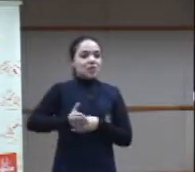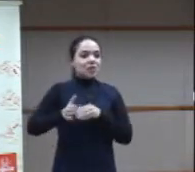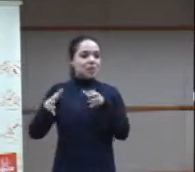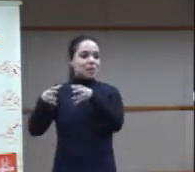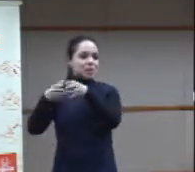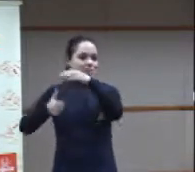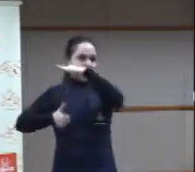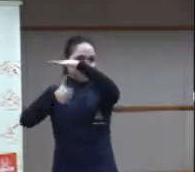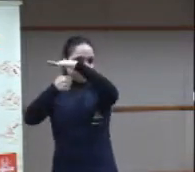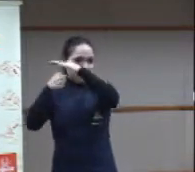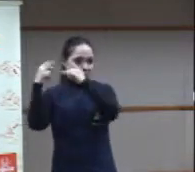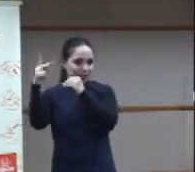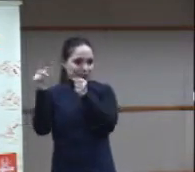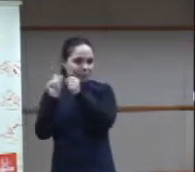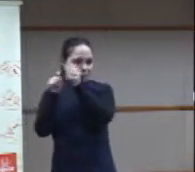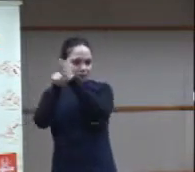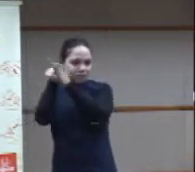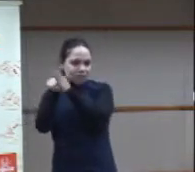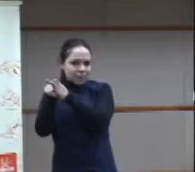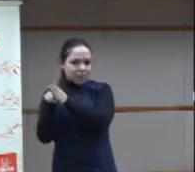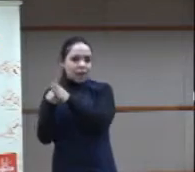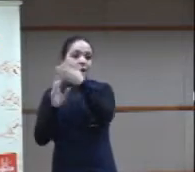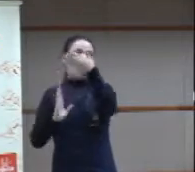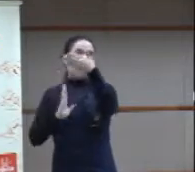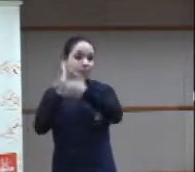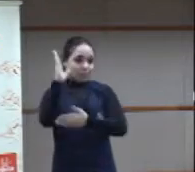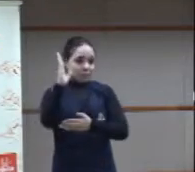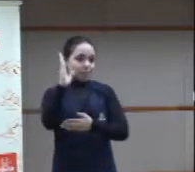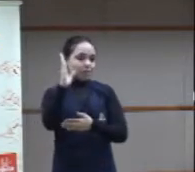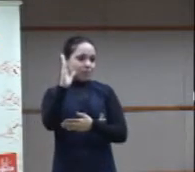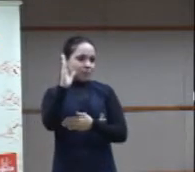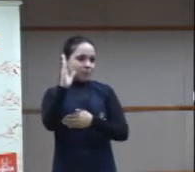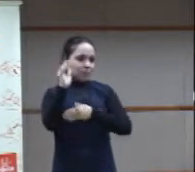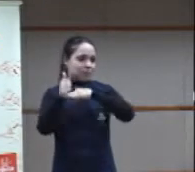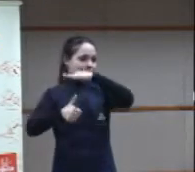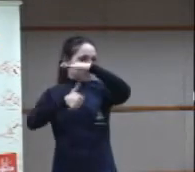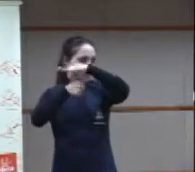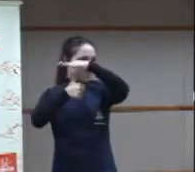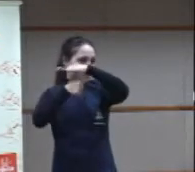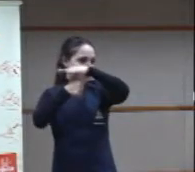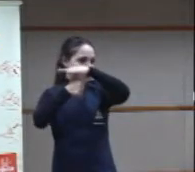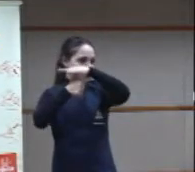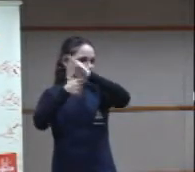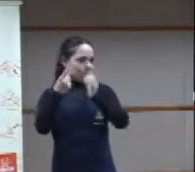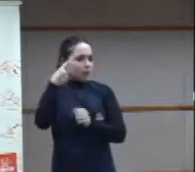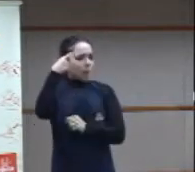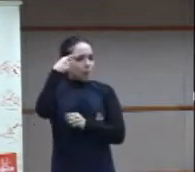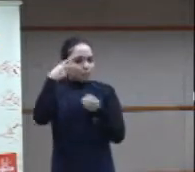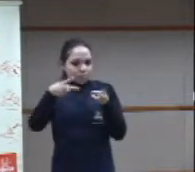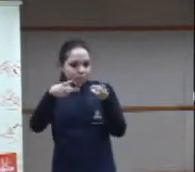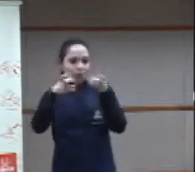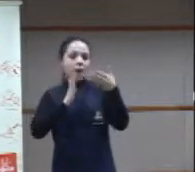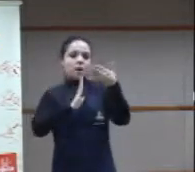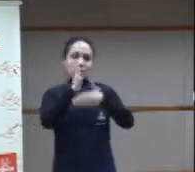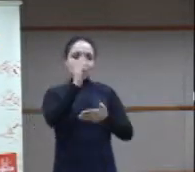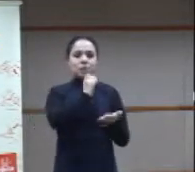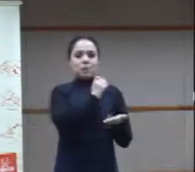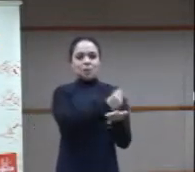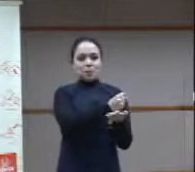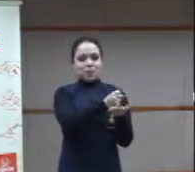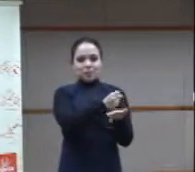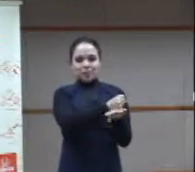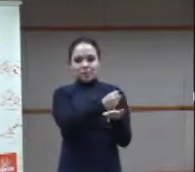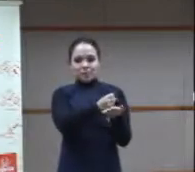e Pesquisa da instituição, da qual o presidente é o reitor. Então, nós temos ali um